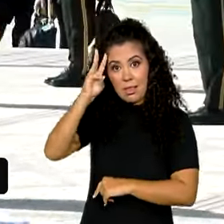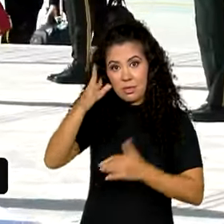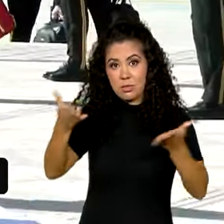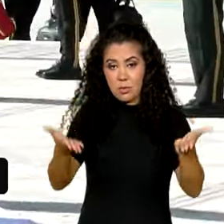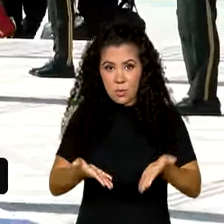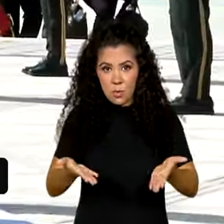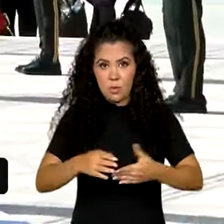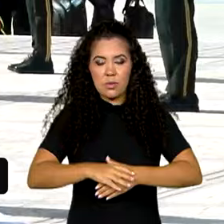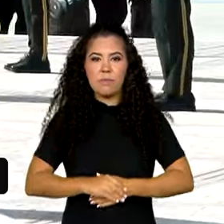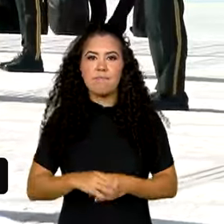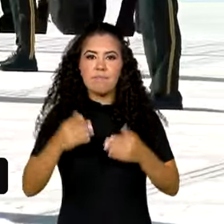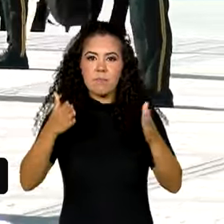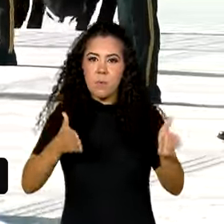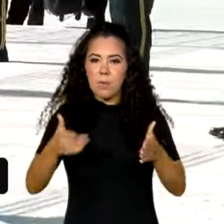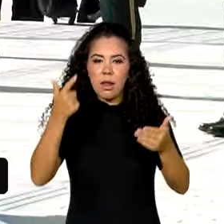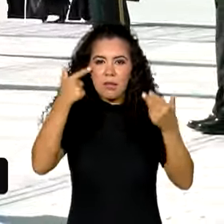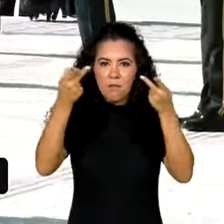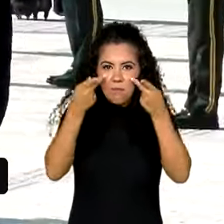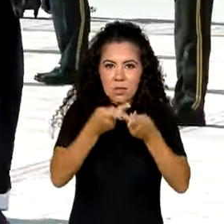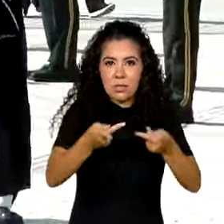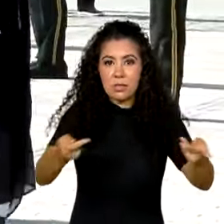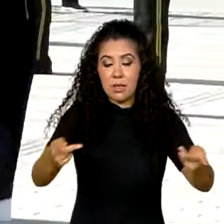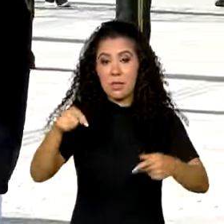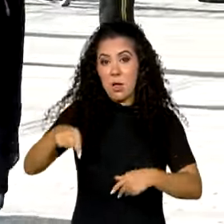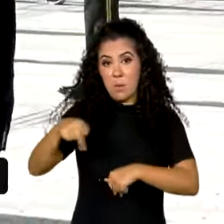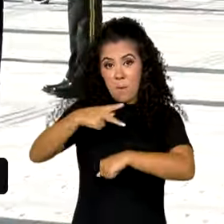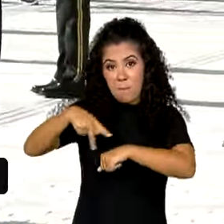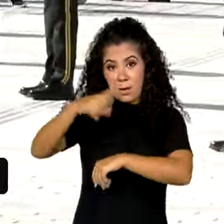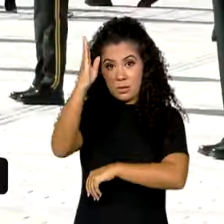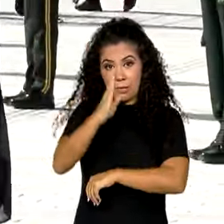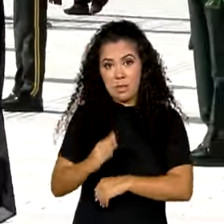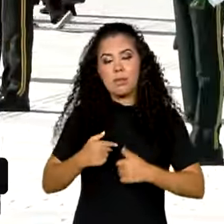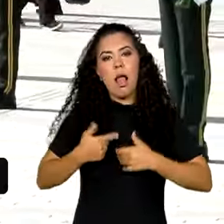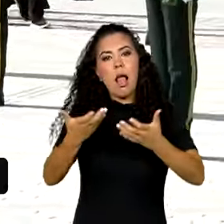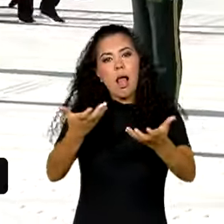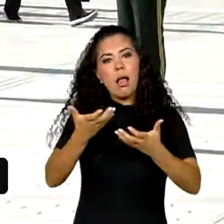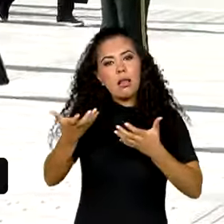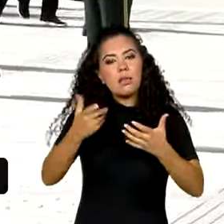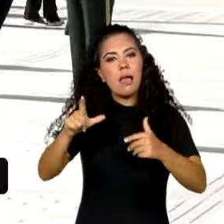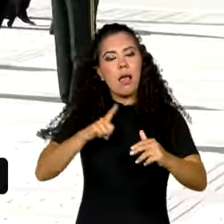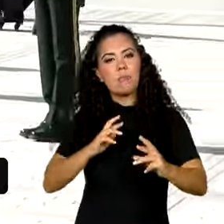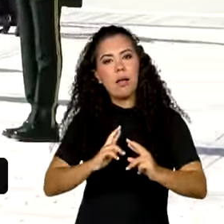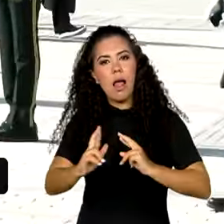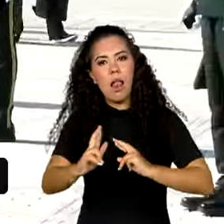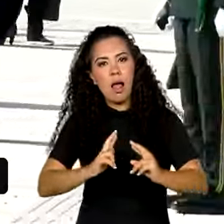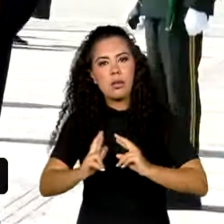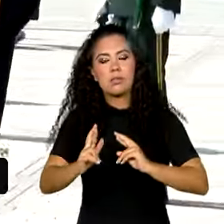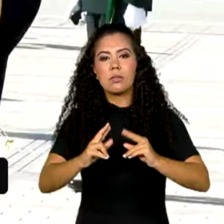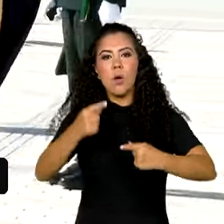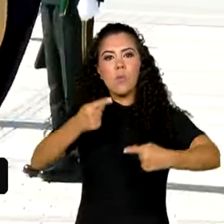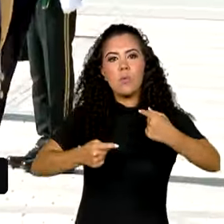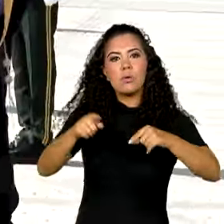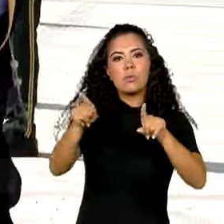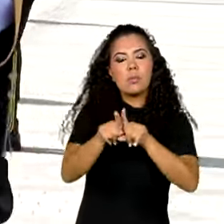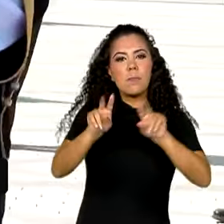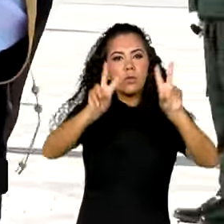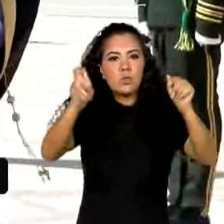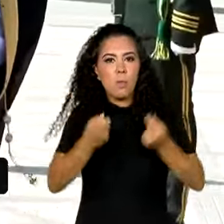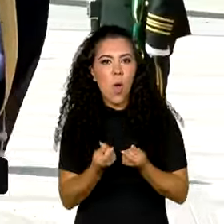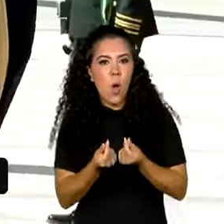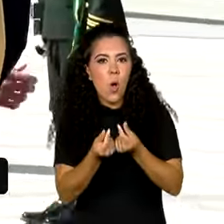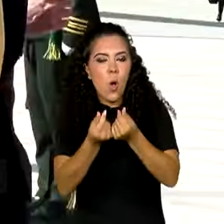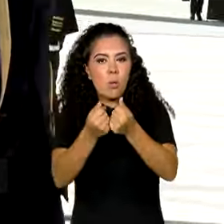Durante a visita, o governo brasileiro quer aprofundar as relações políticas e econômicas, com destaque para as áreas